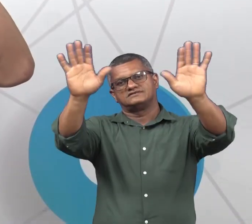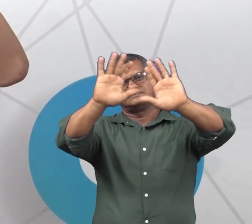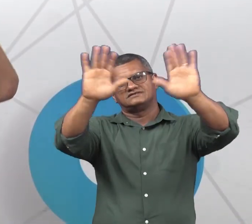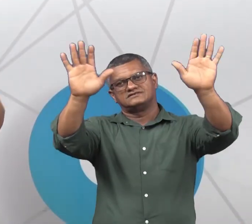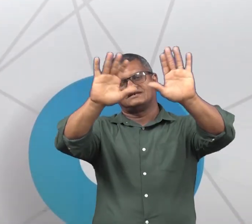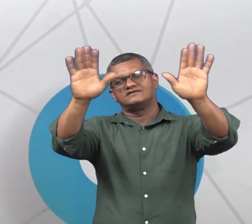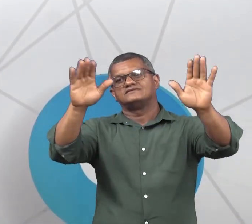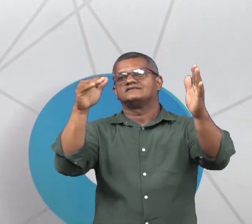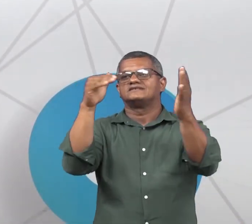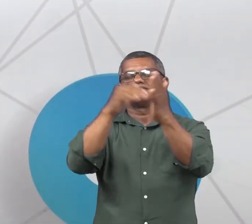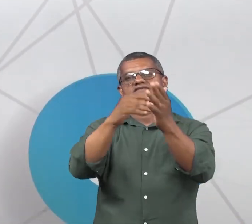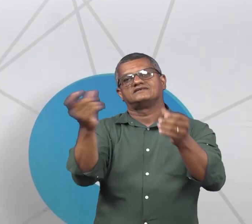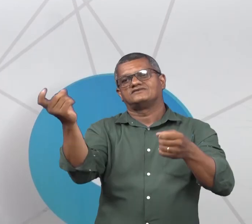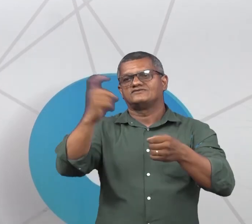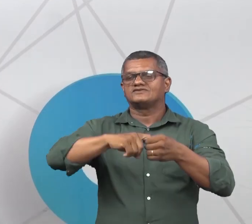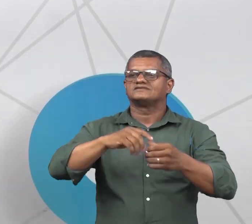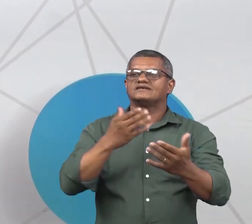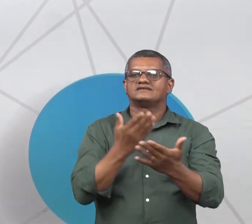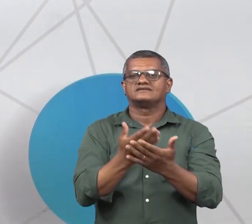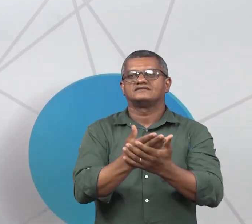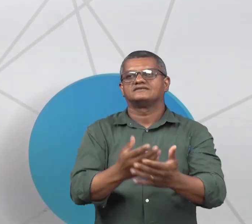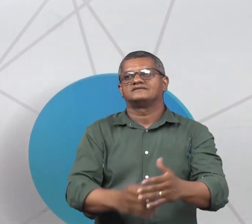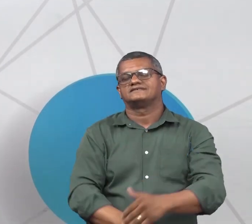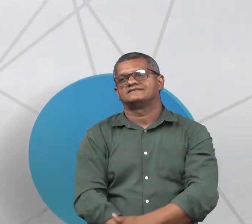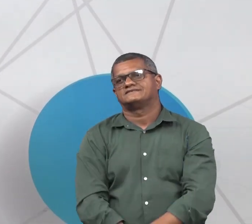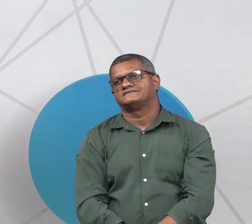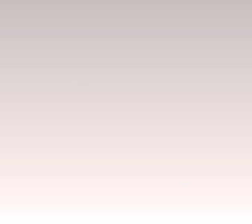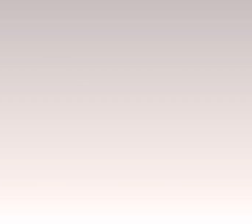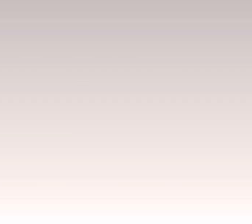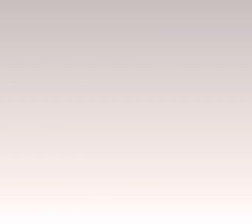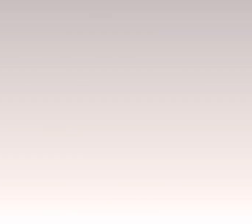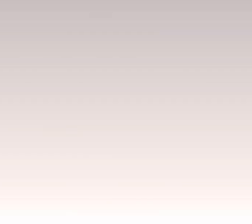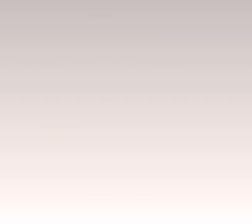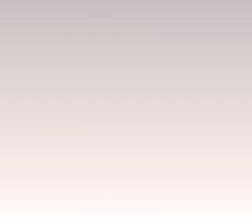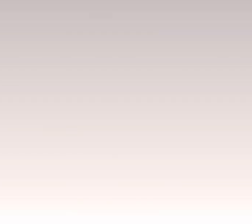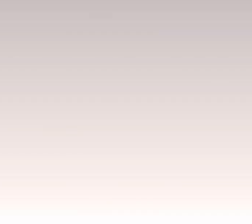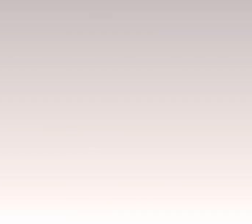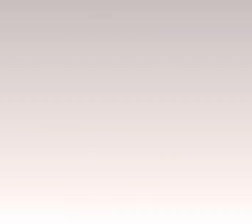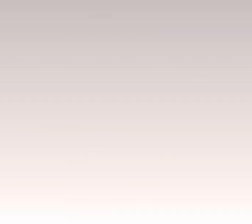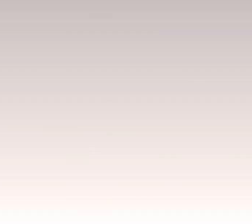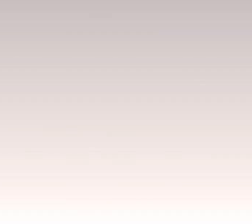Um forte abraço, tchau para vocês e até a nossa próxima aula.